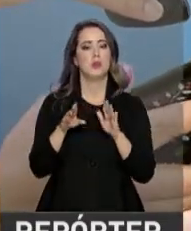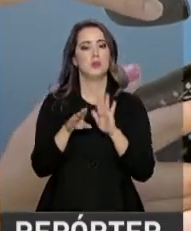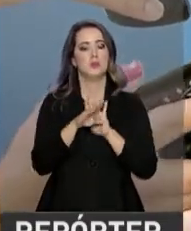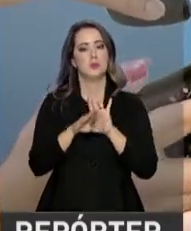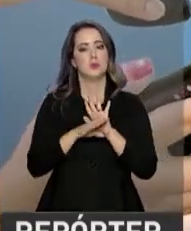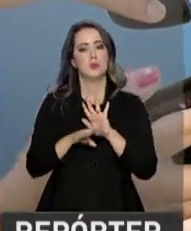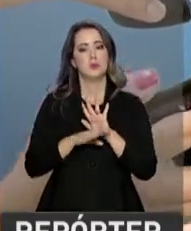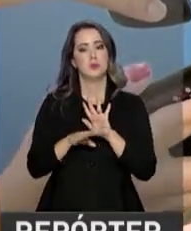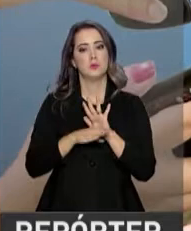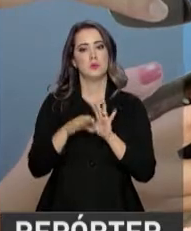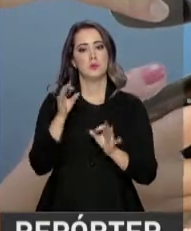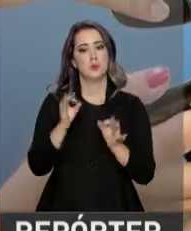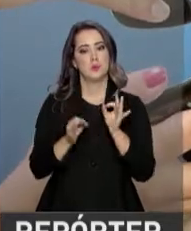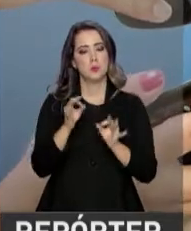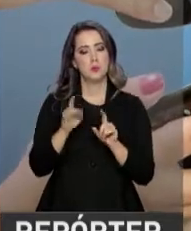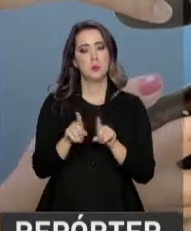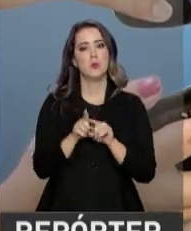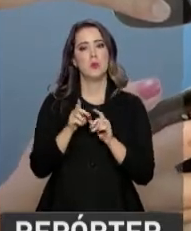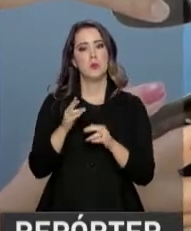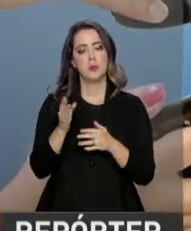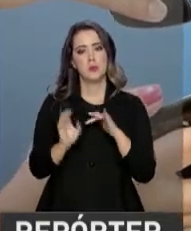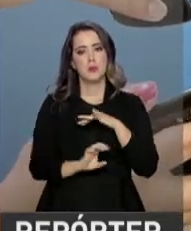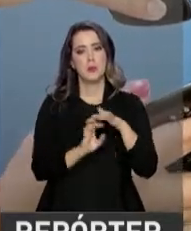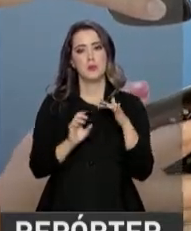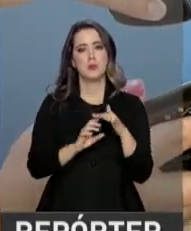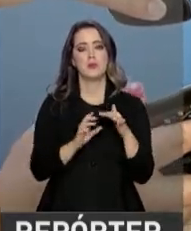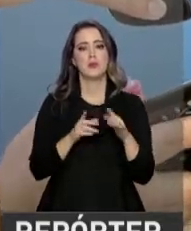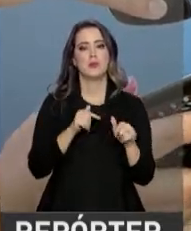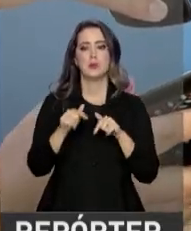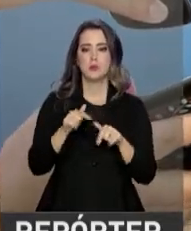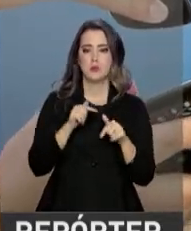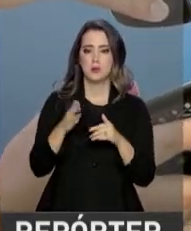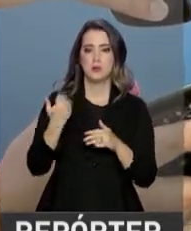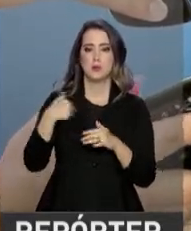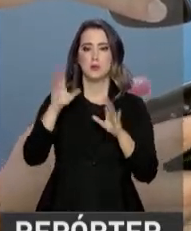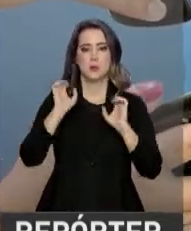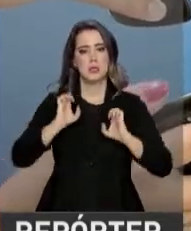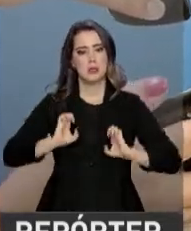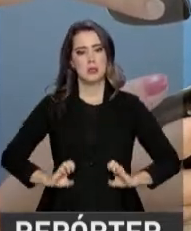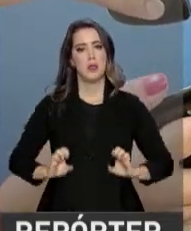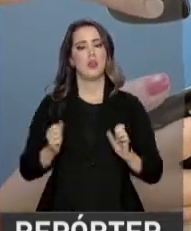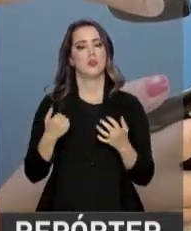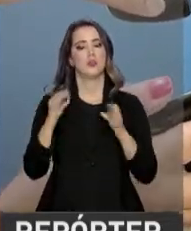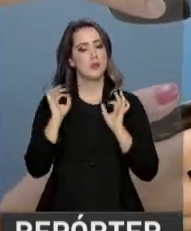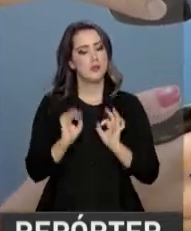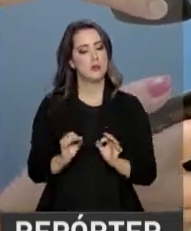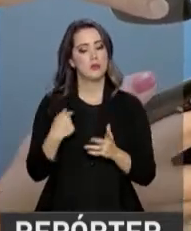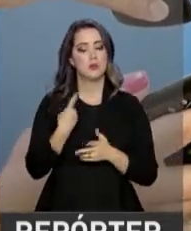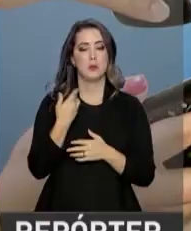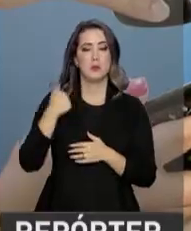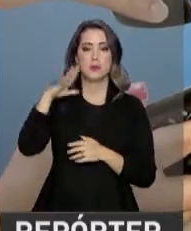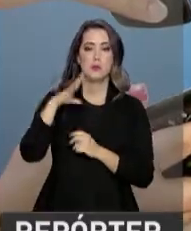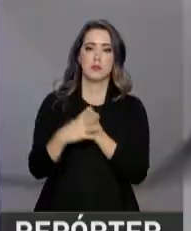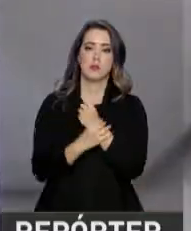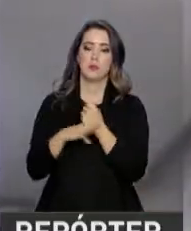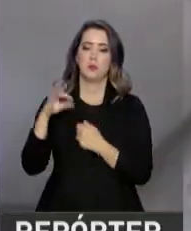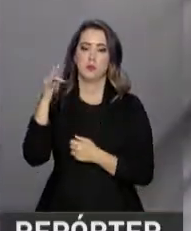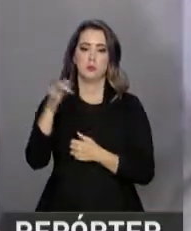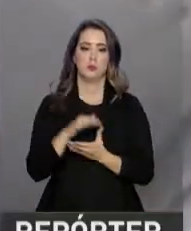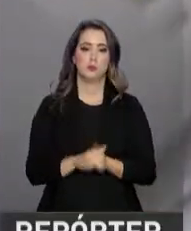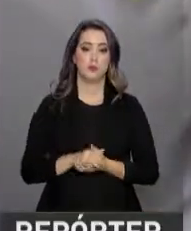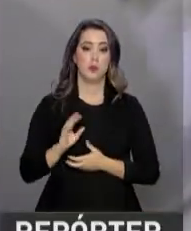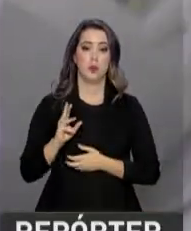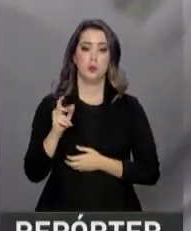integridade para que a empresa realmente passa a ter um funcionamento mais ético mais inteiro ea gente tenha mais segurança no futuro ao